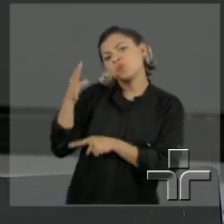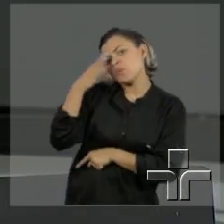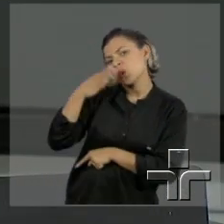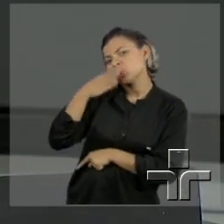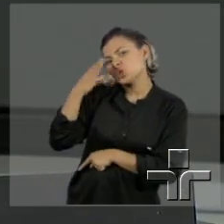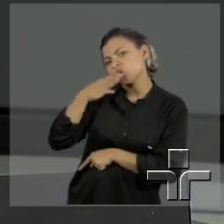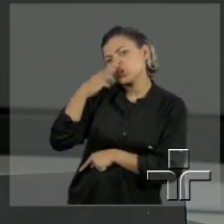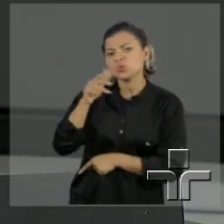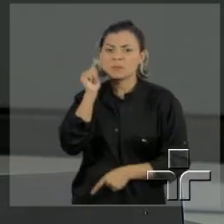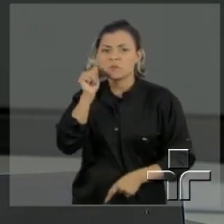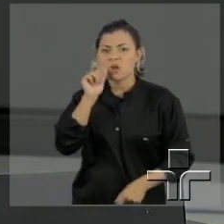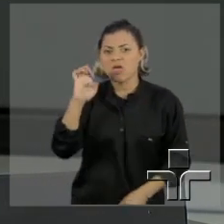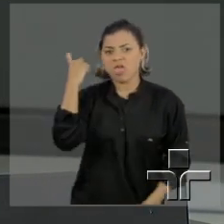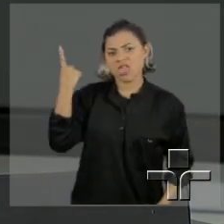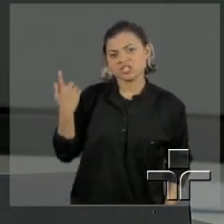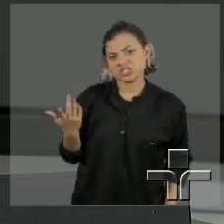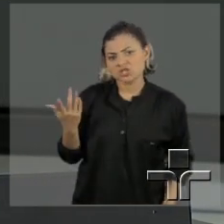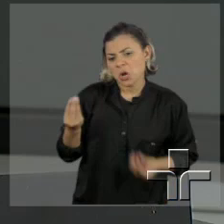de uma ex-garota de programa.